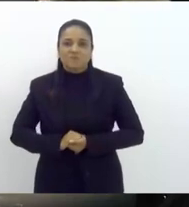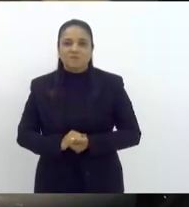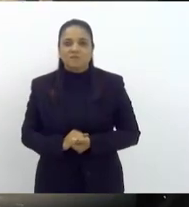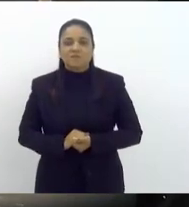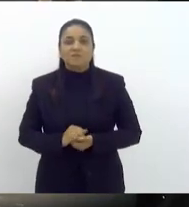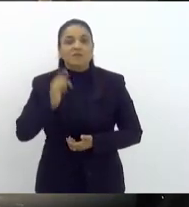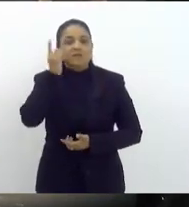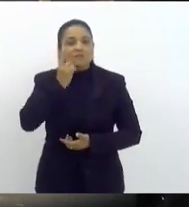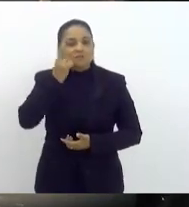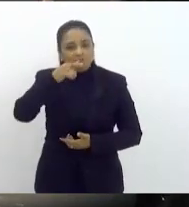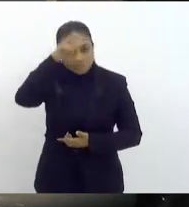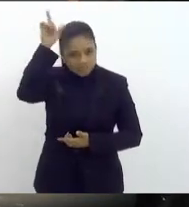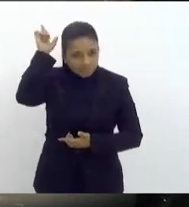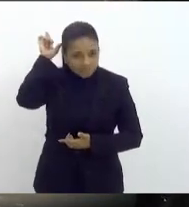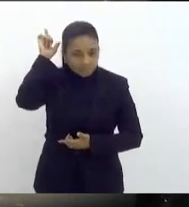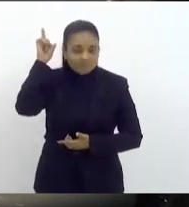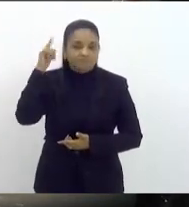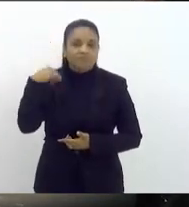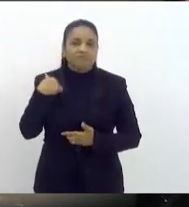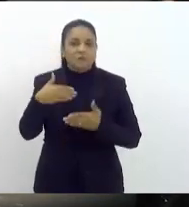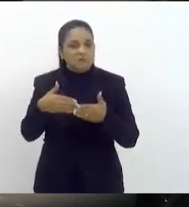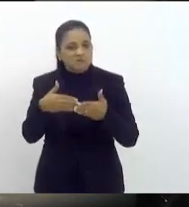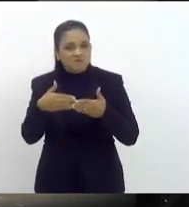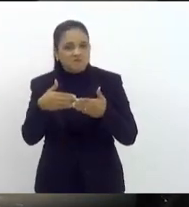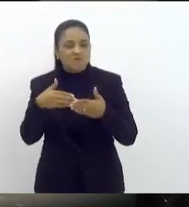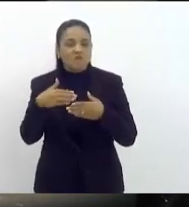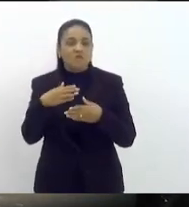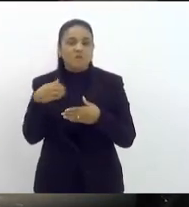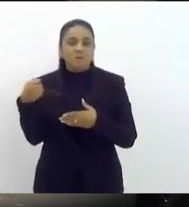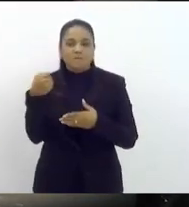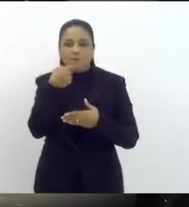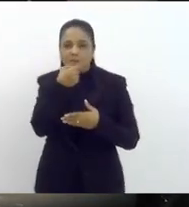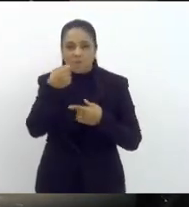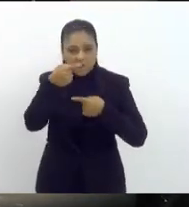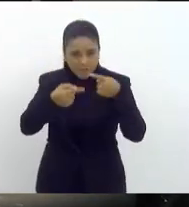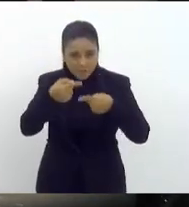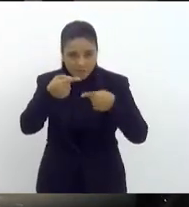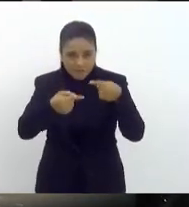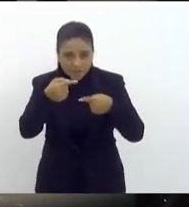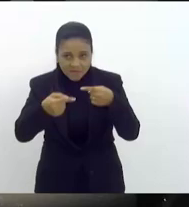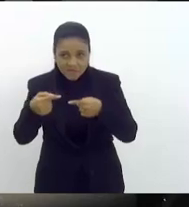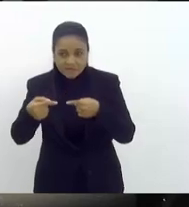Deputado Luiz Paulo por favor tá escrito para discussão Dani por favor